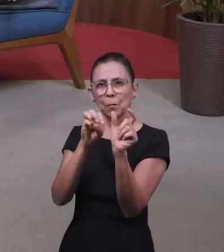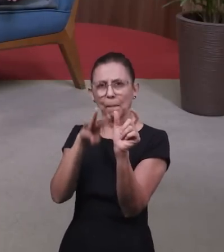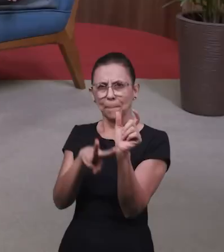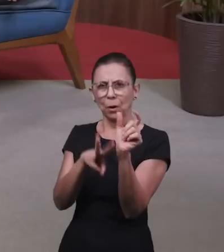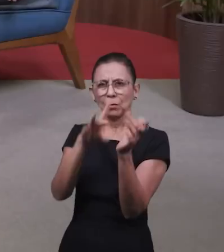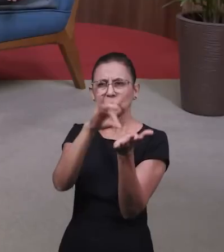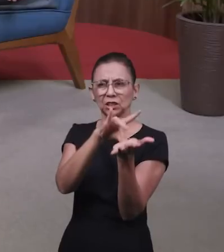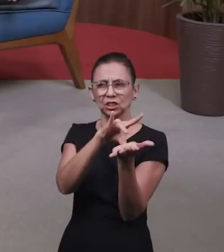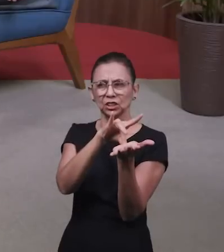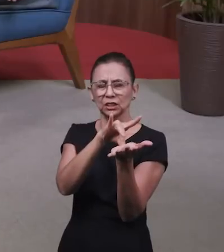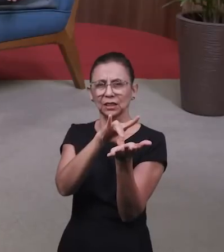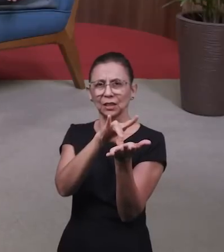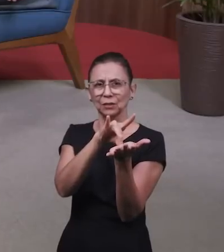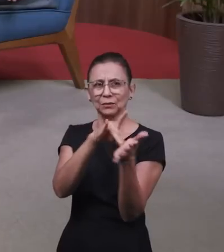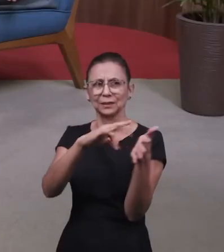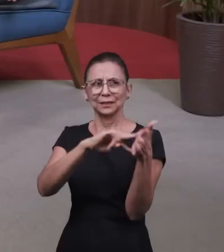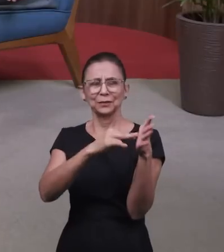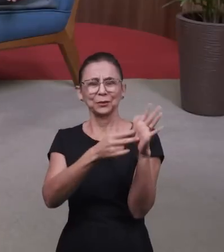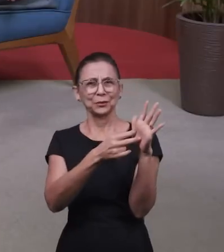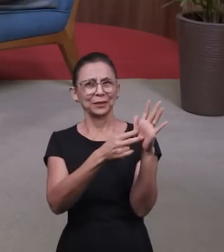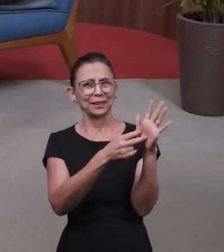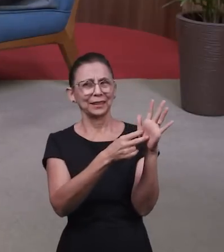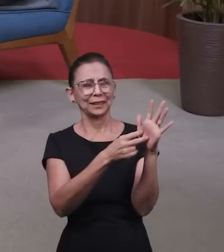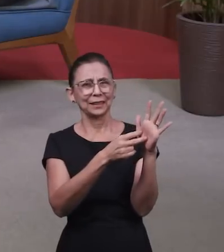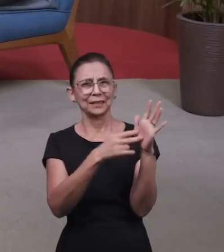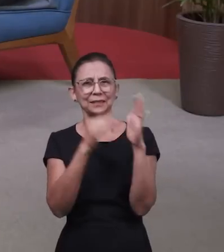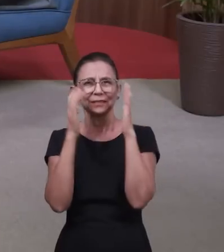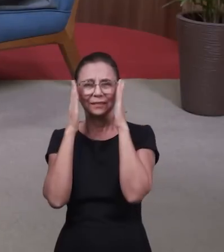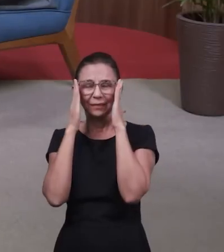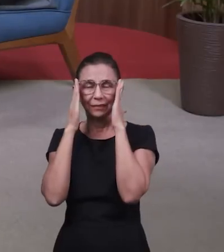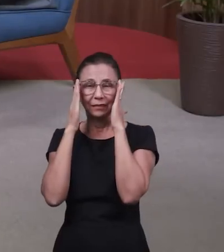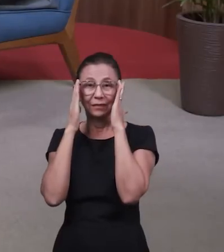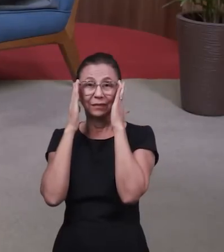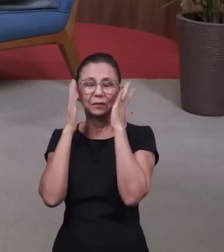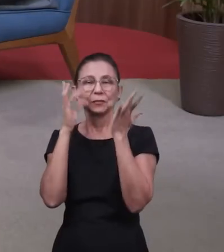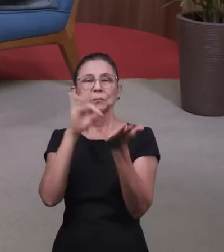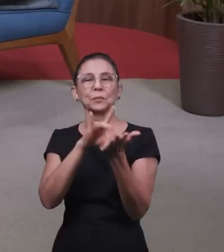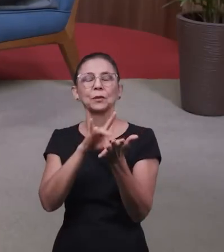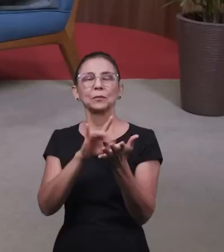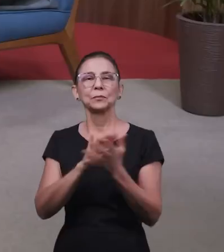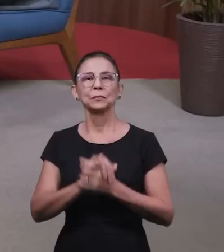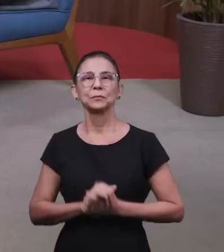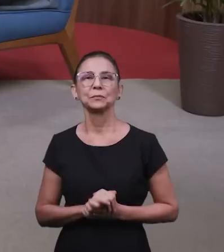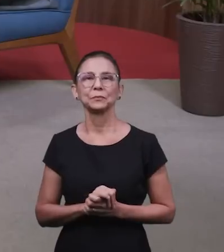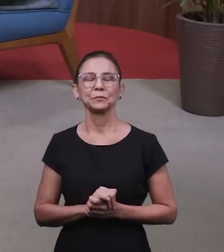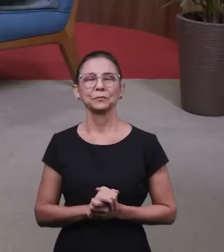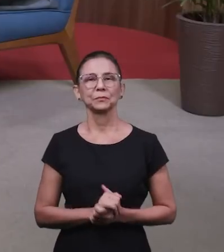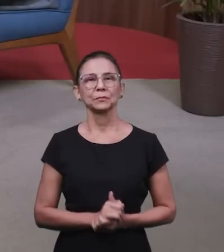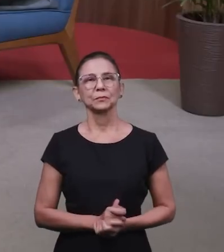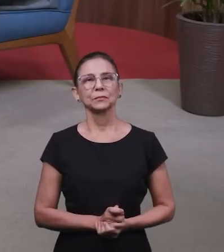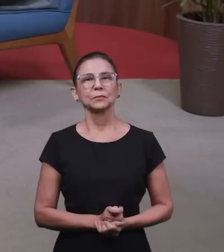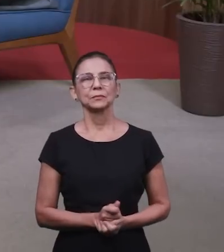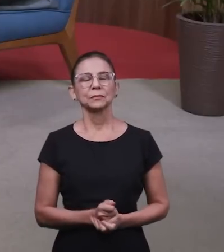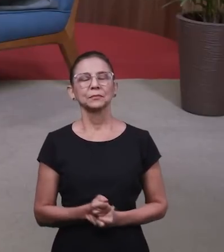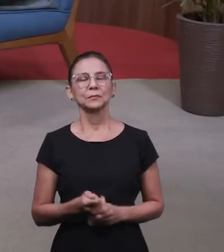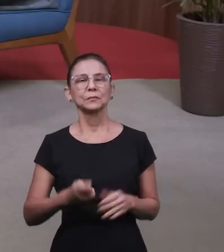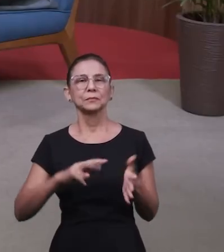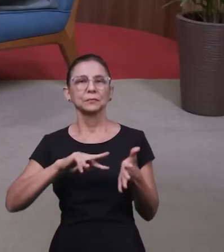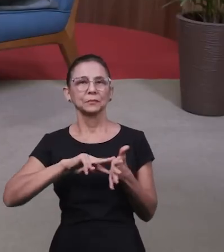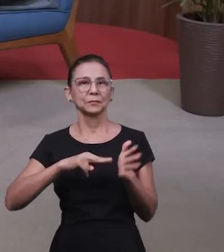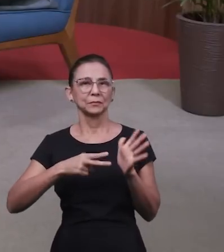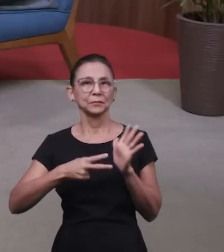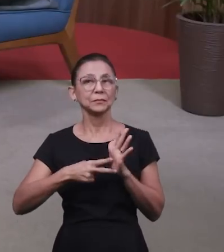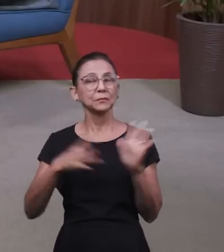de pesquisar, de ler. Mas a gente não sabe disso, não. Esse adjetivo bom, no original, grego é kalos. Ele